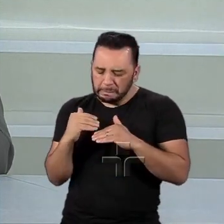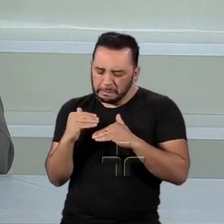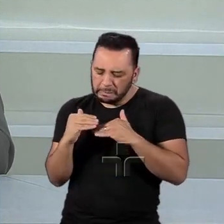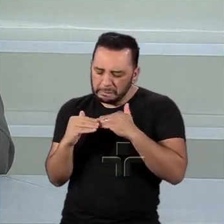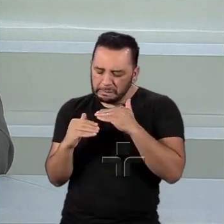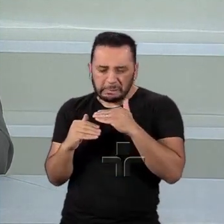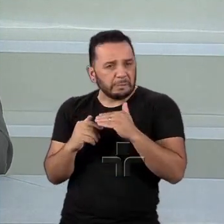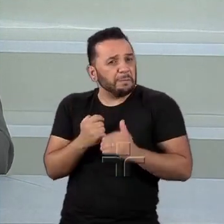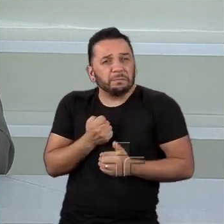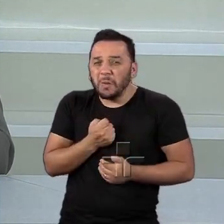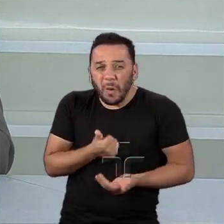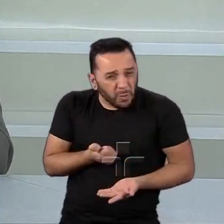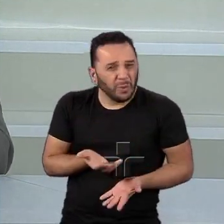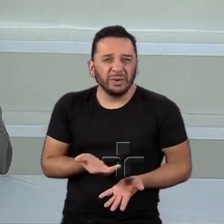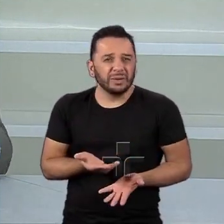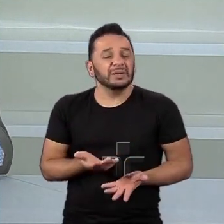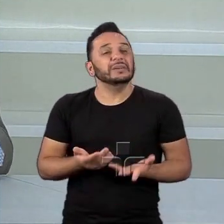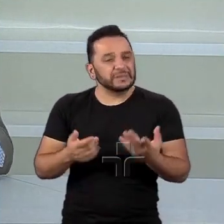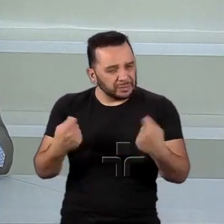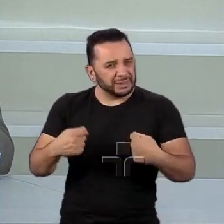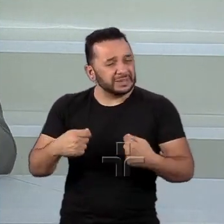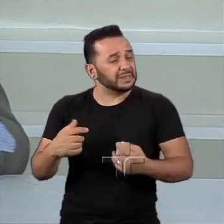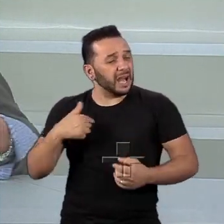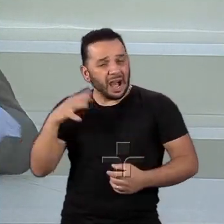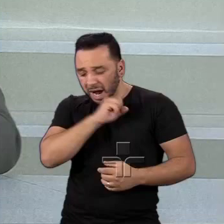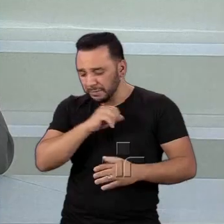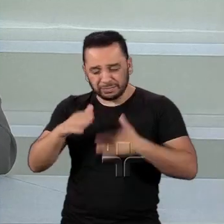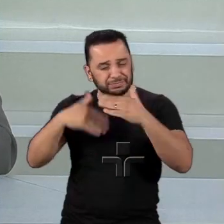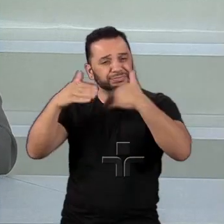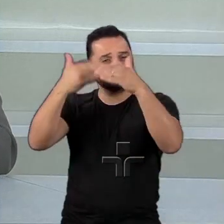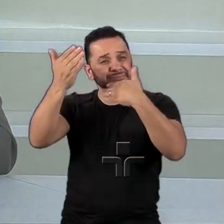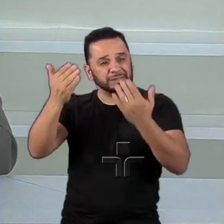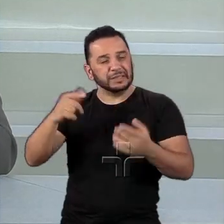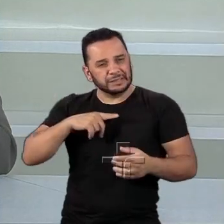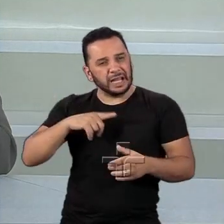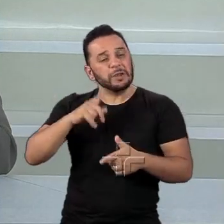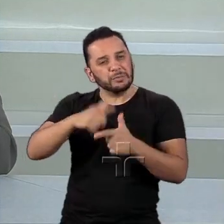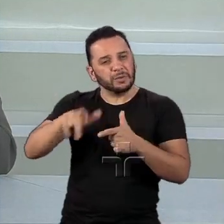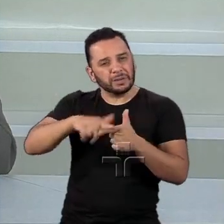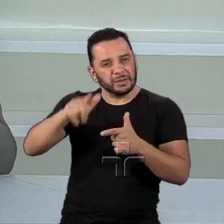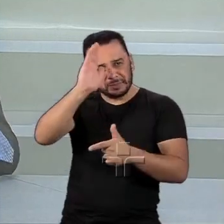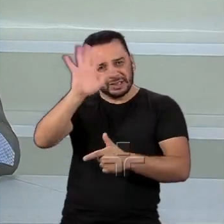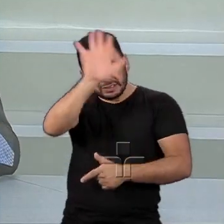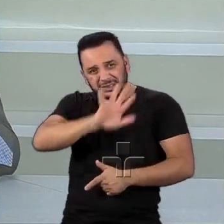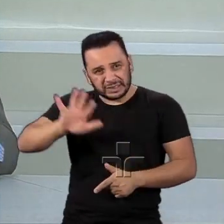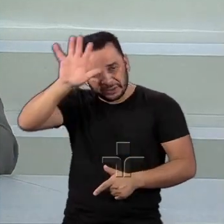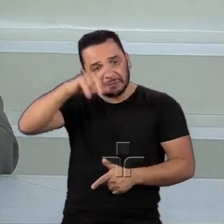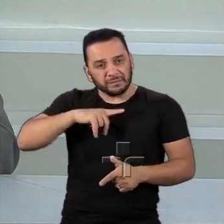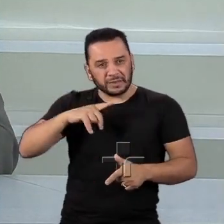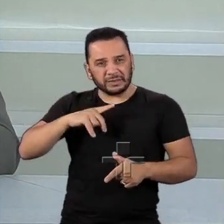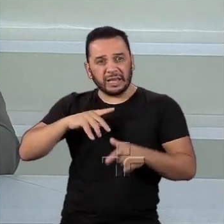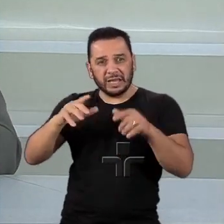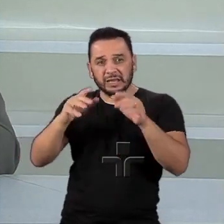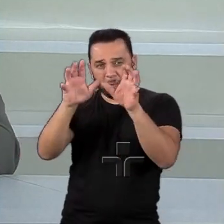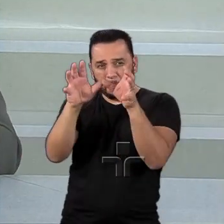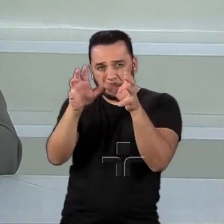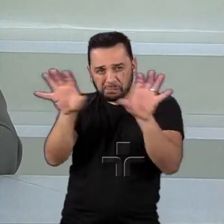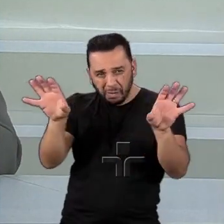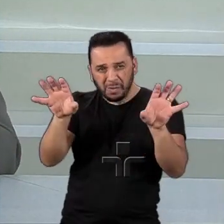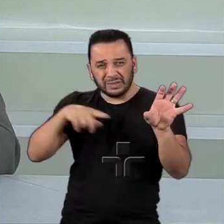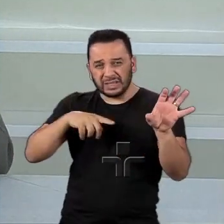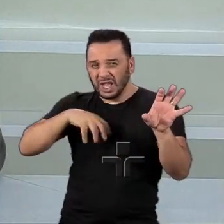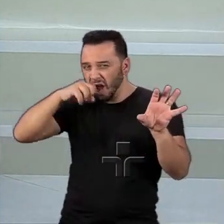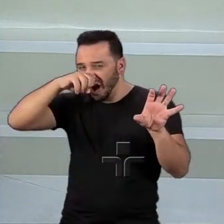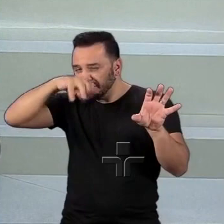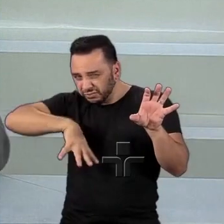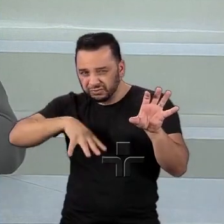uma situação interna dessa divisão que vai se acirrar ainda mais. A divisão entre nós e eles, o ódio, a intolerância